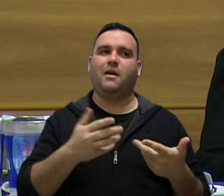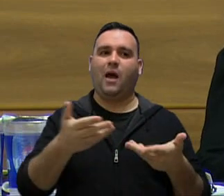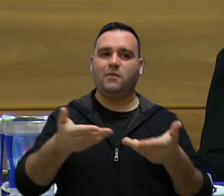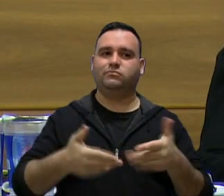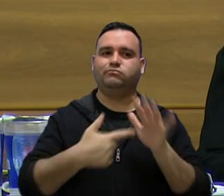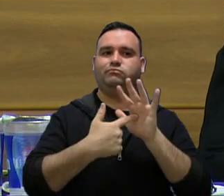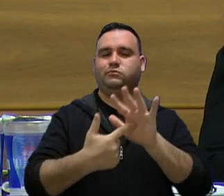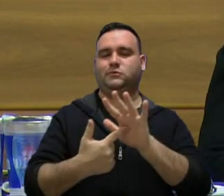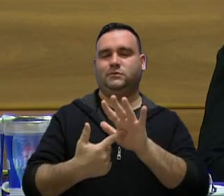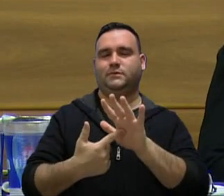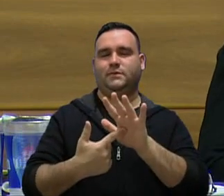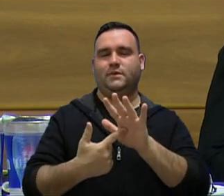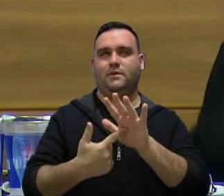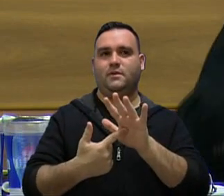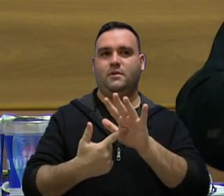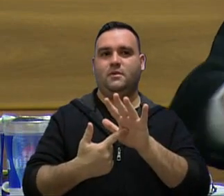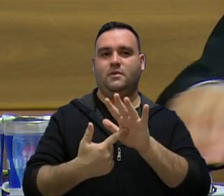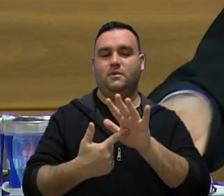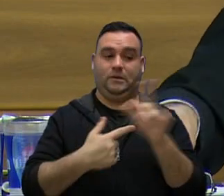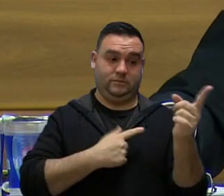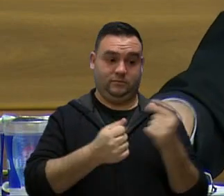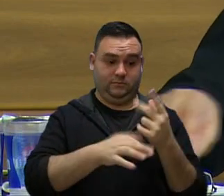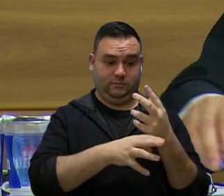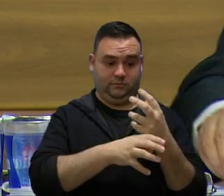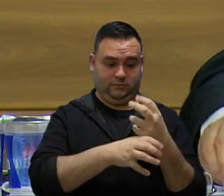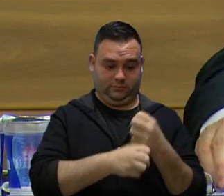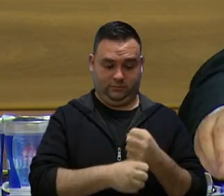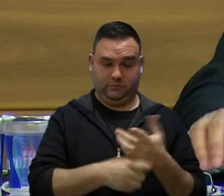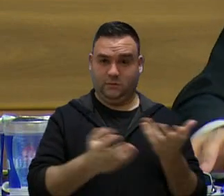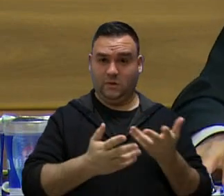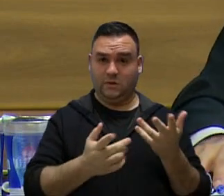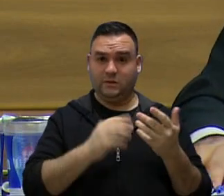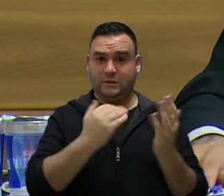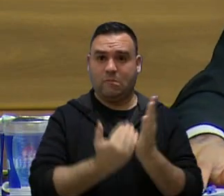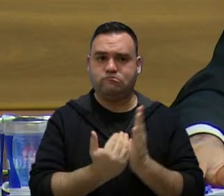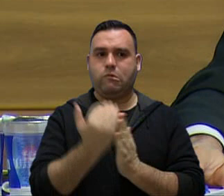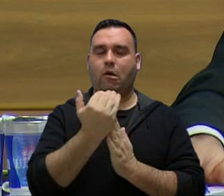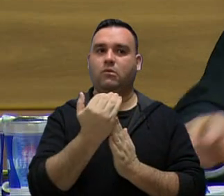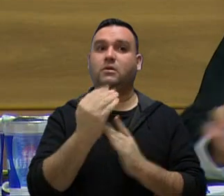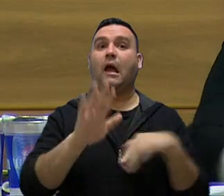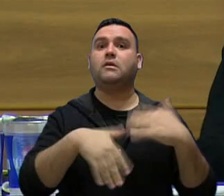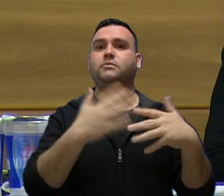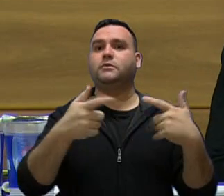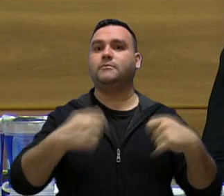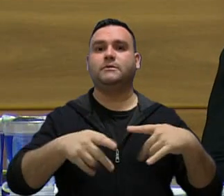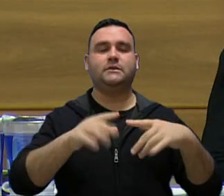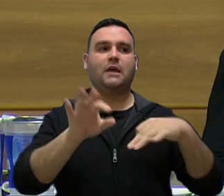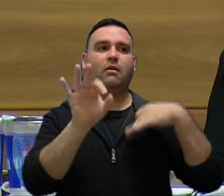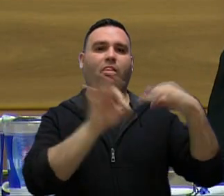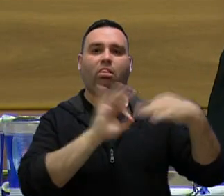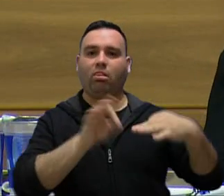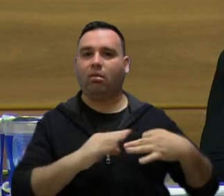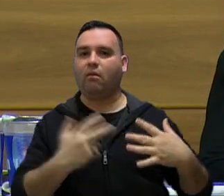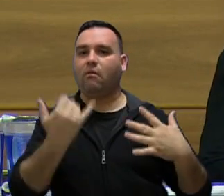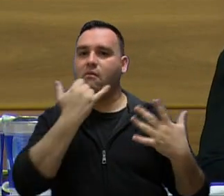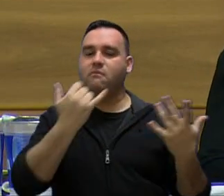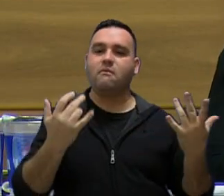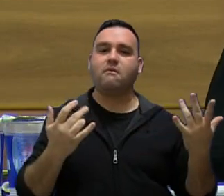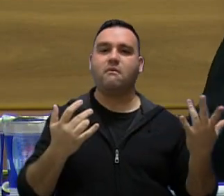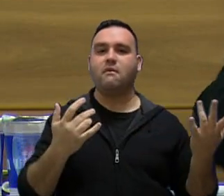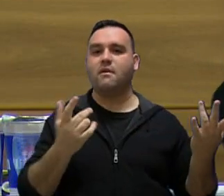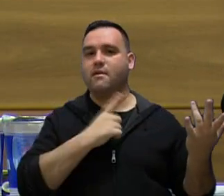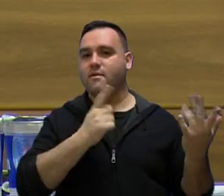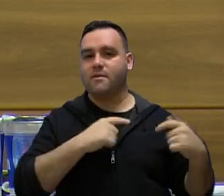trazer para cá uma orçamento aquele se extrapola em muito e depois a gente tem que falar ficar